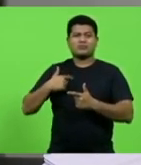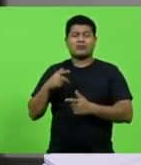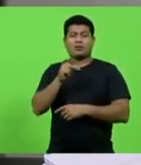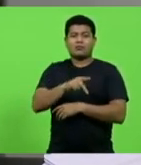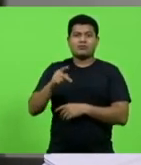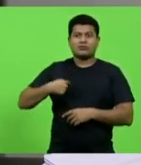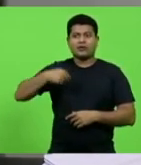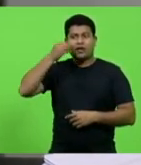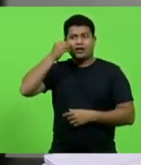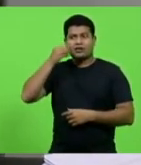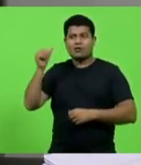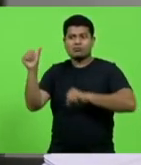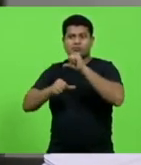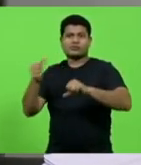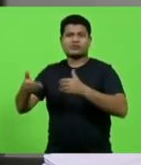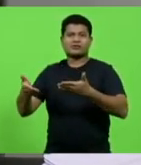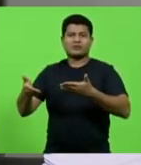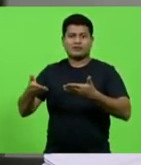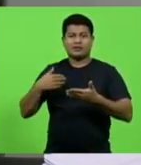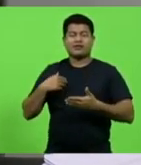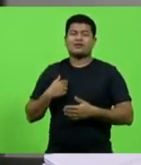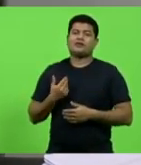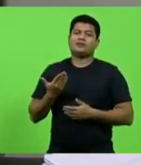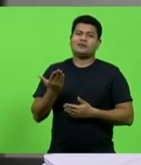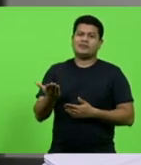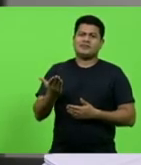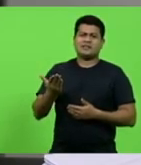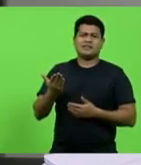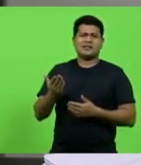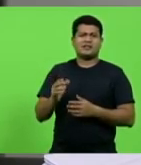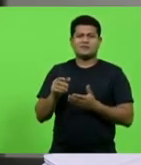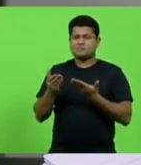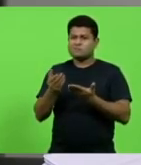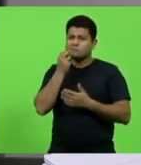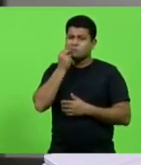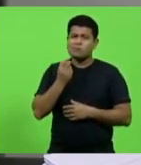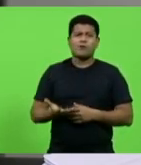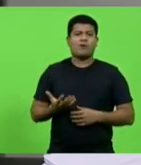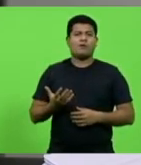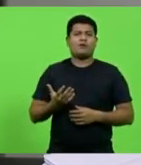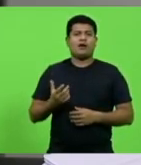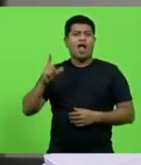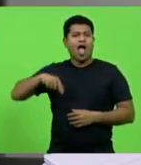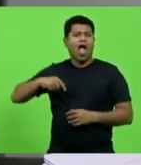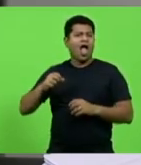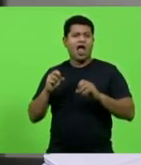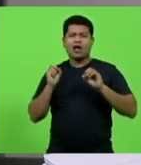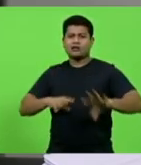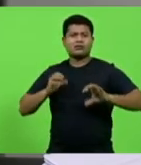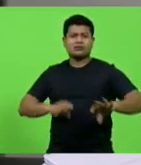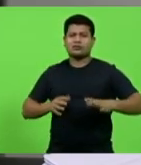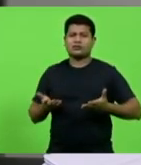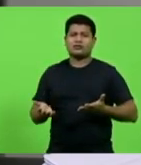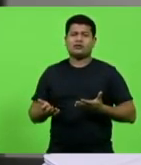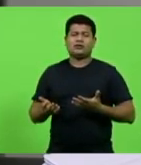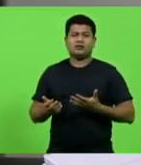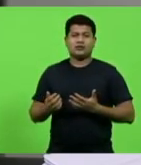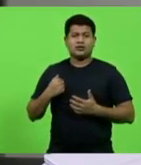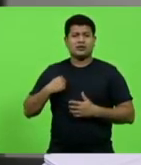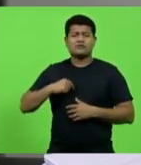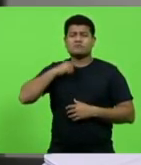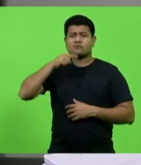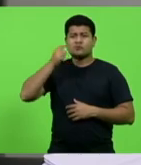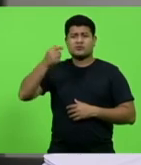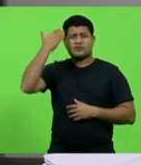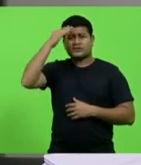tirar. Gente, isso não tem preço. Isso é educação. Então, eu não consigo entender por